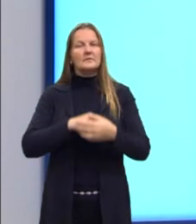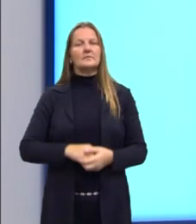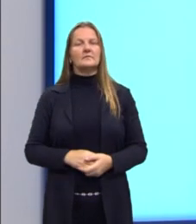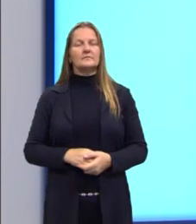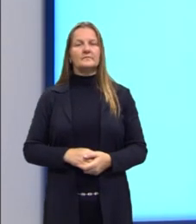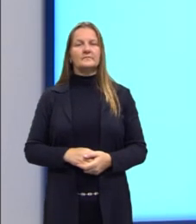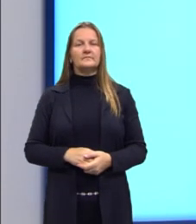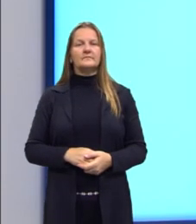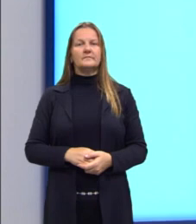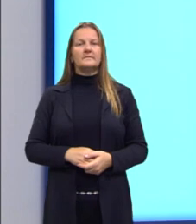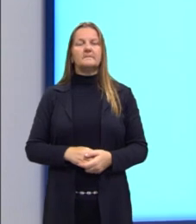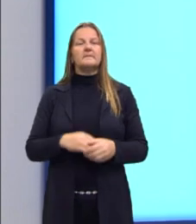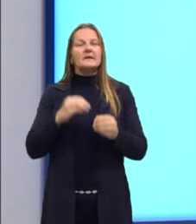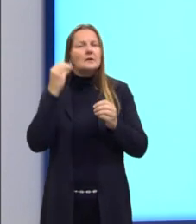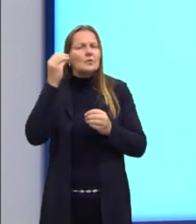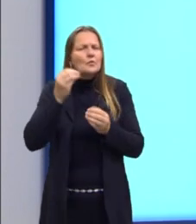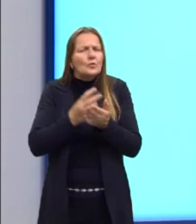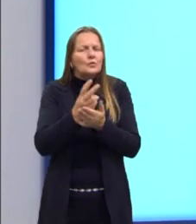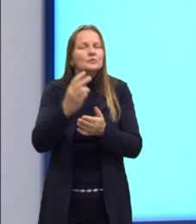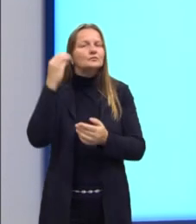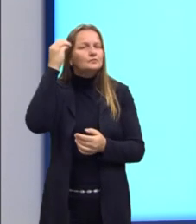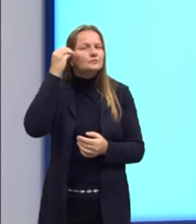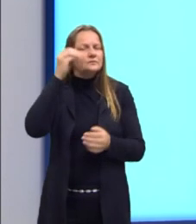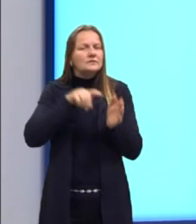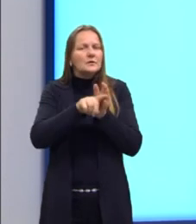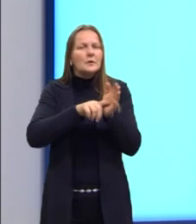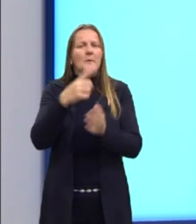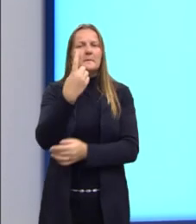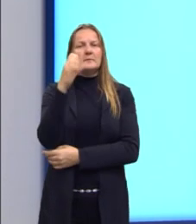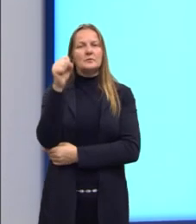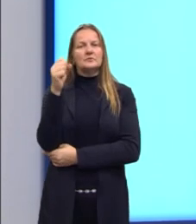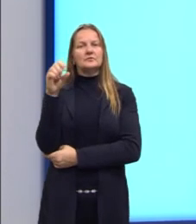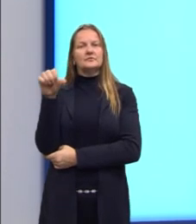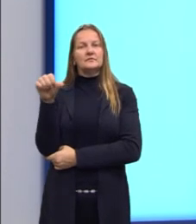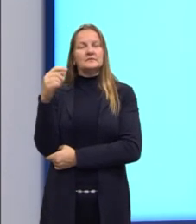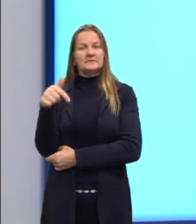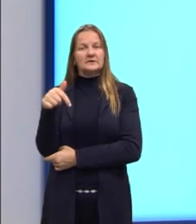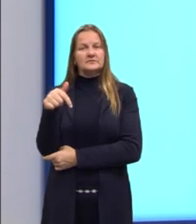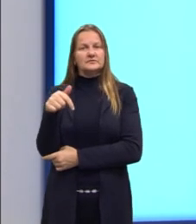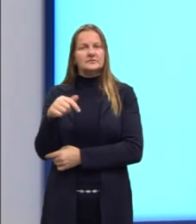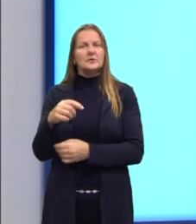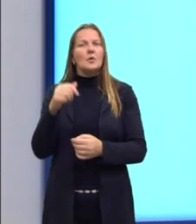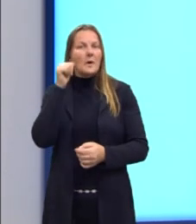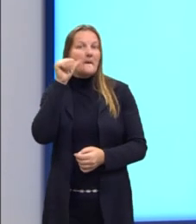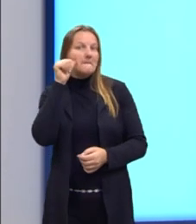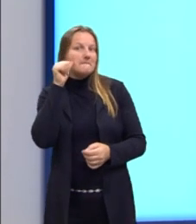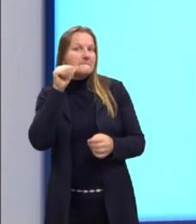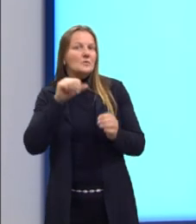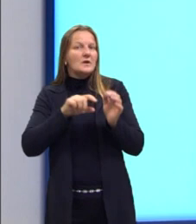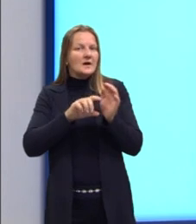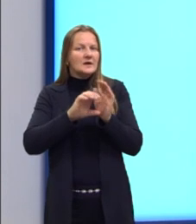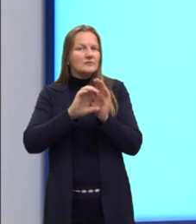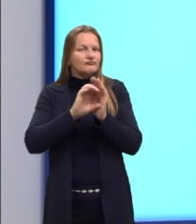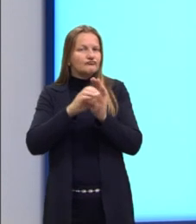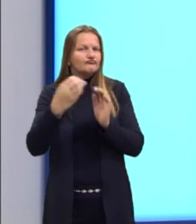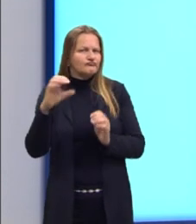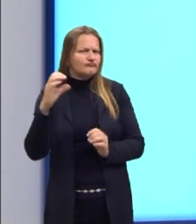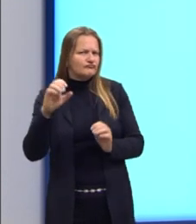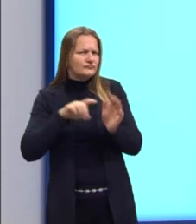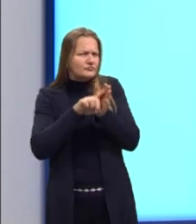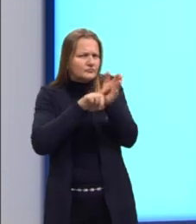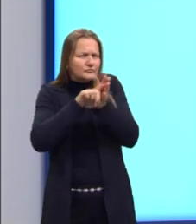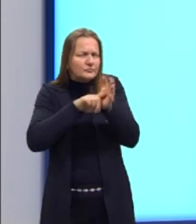Os experimentos lá em 1897 a cientista né a Marie curry